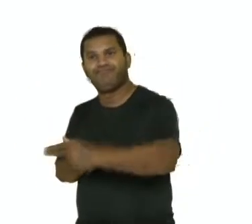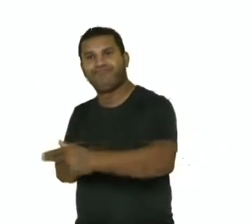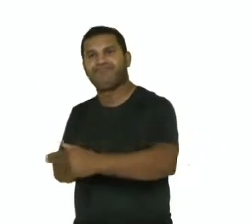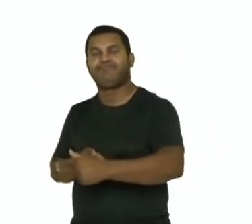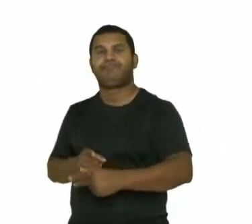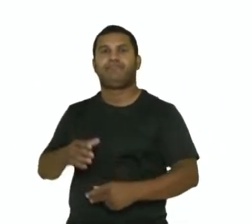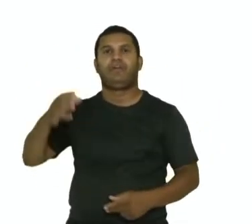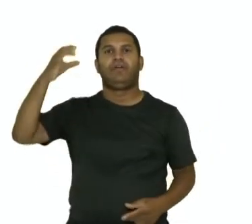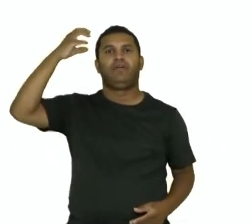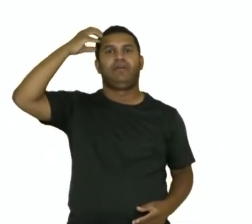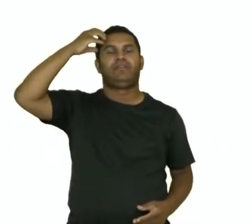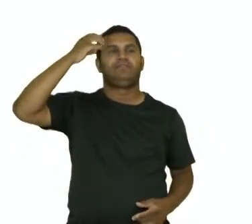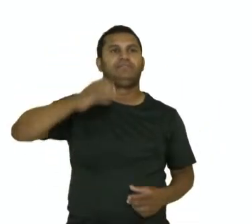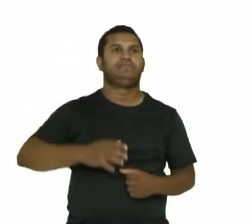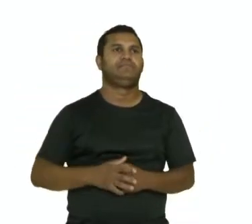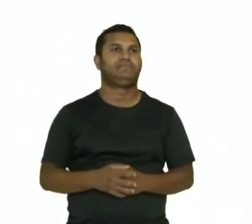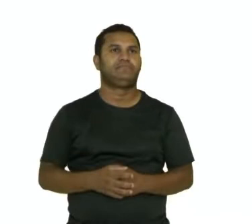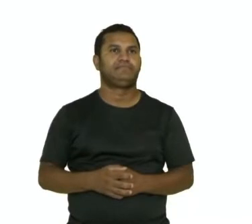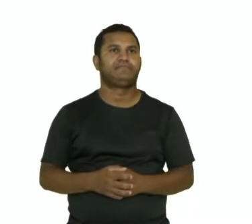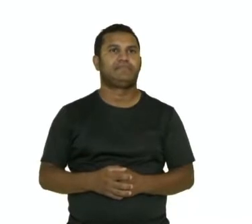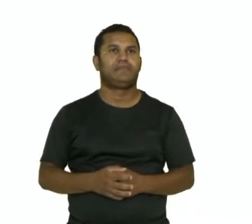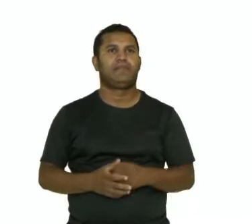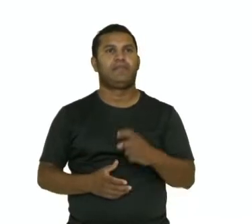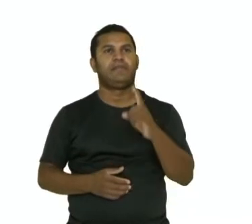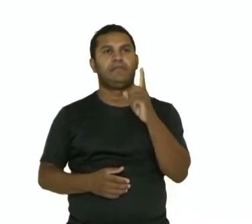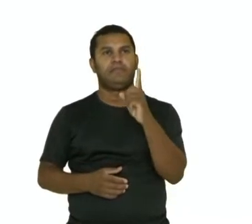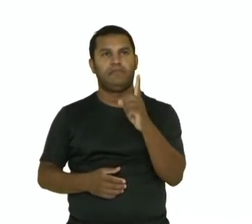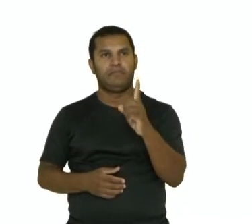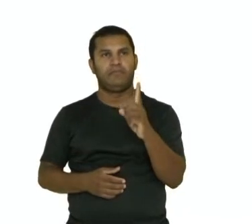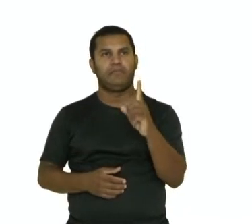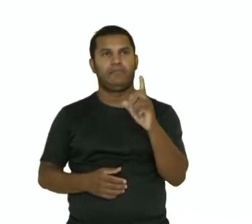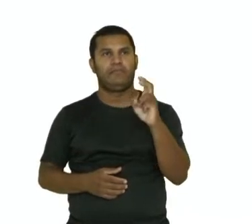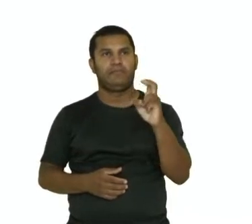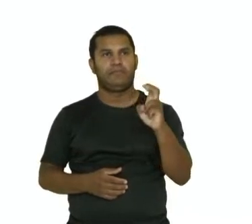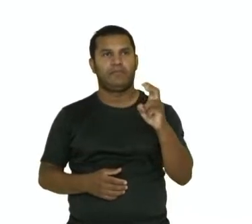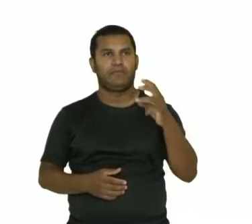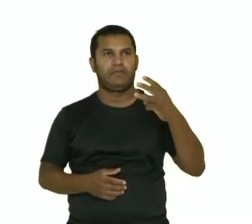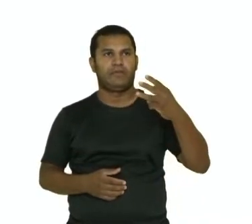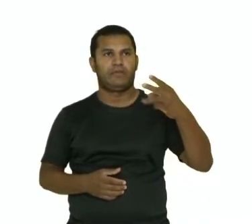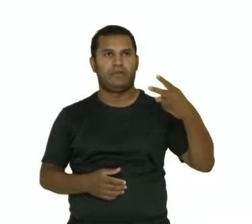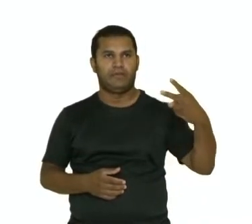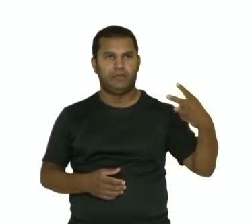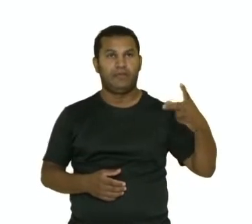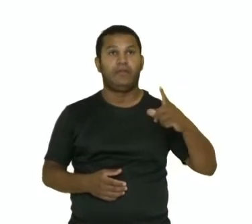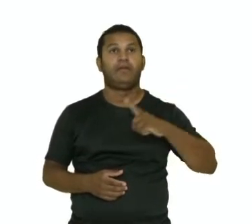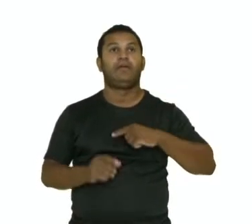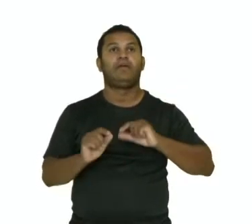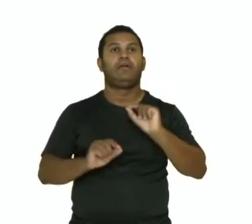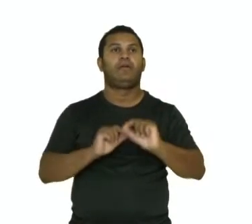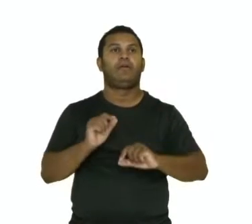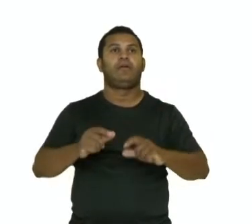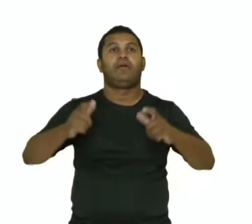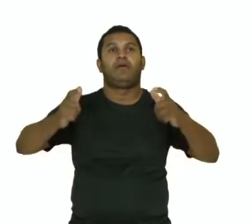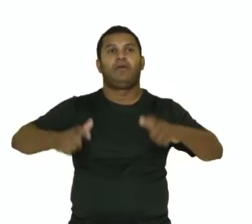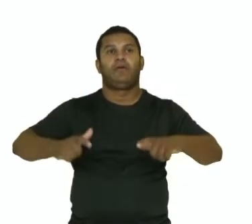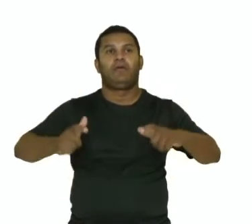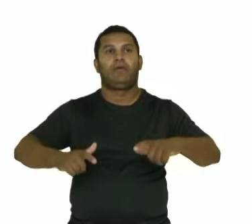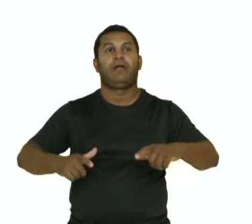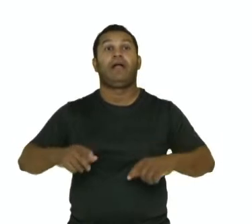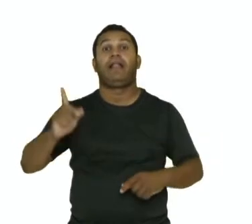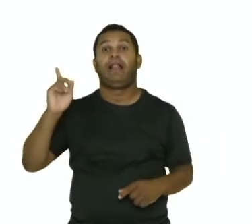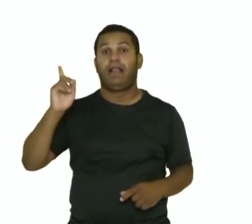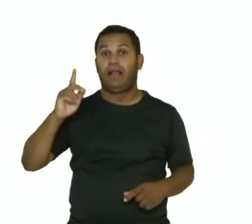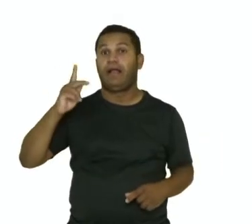Cajamarca, no Peru, Pizarro conseguiu um encontro com o imperador inca Atahualpa Este foi aprisionado e